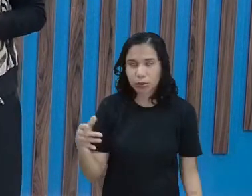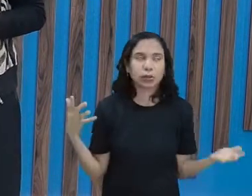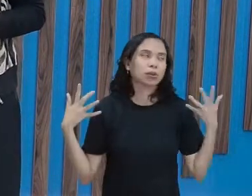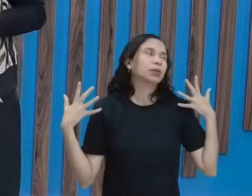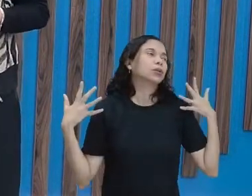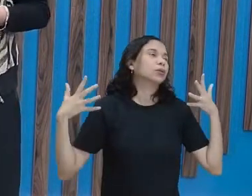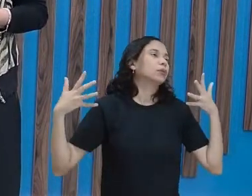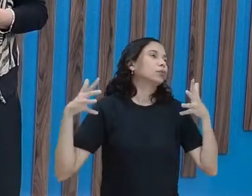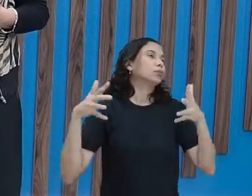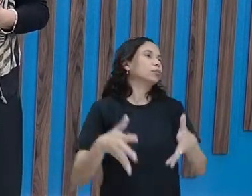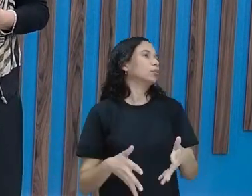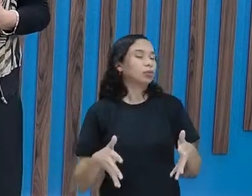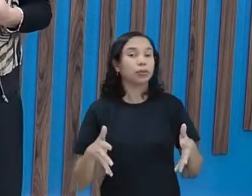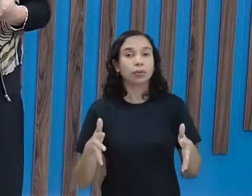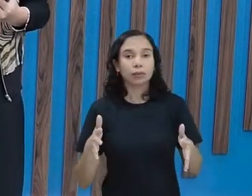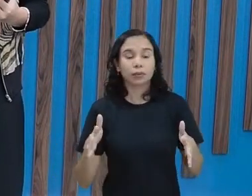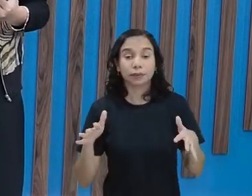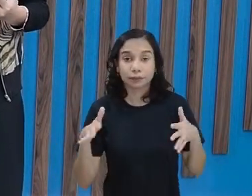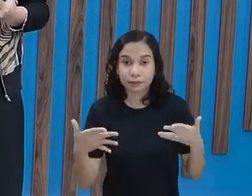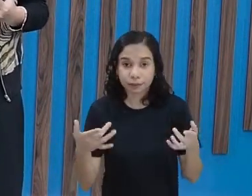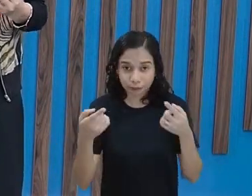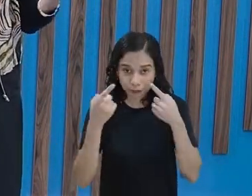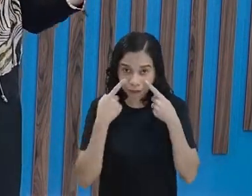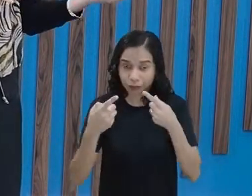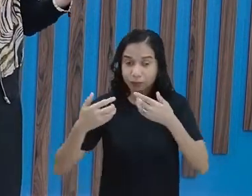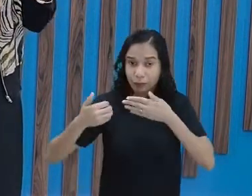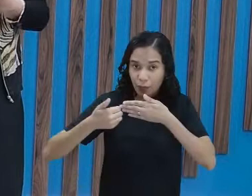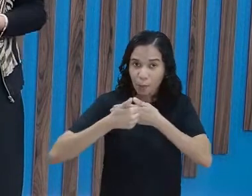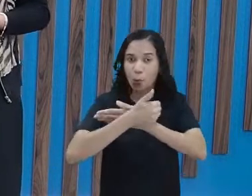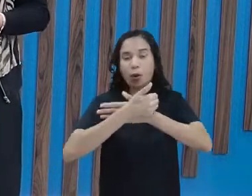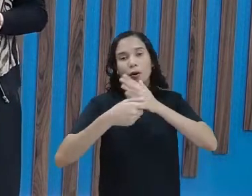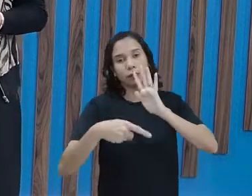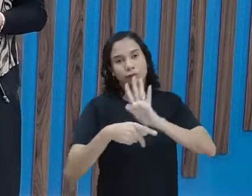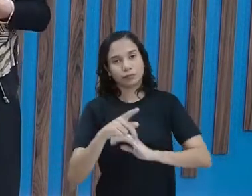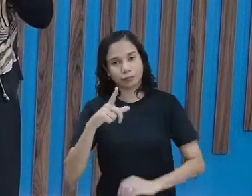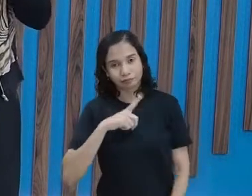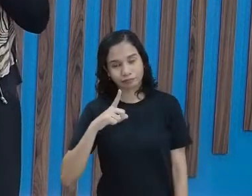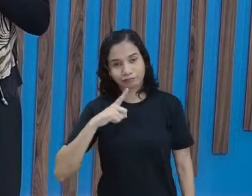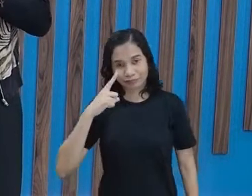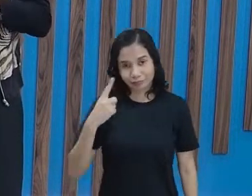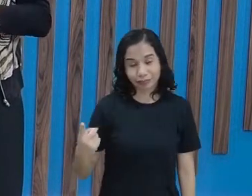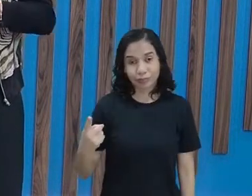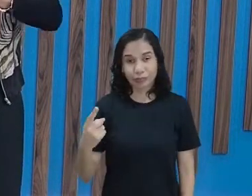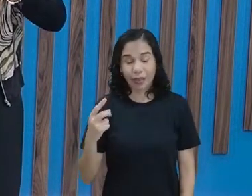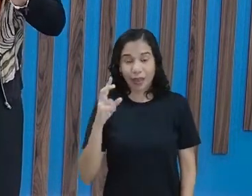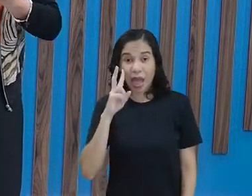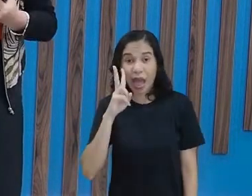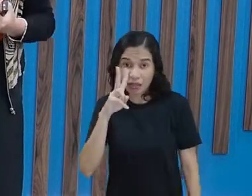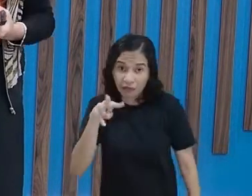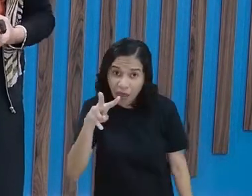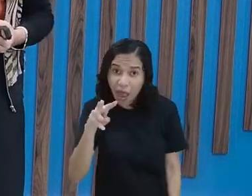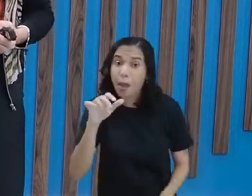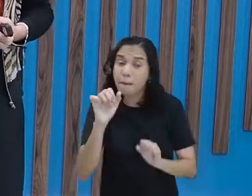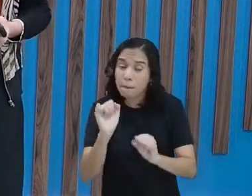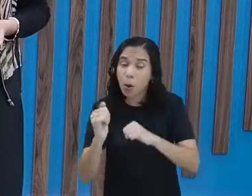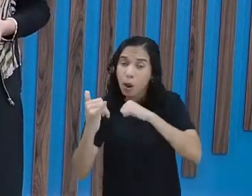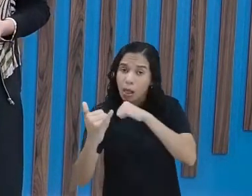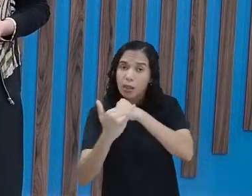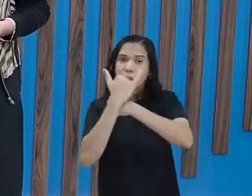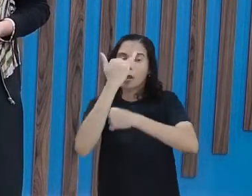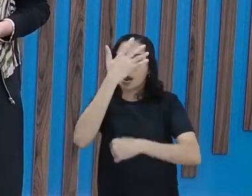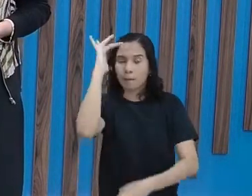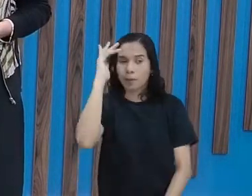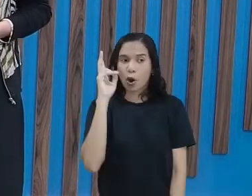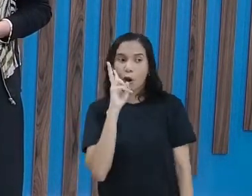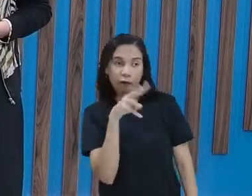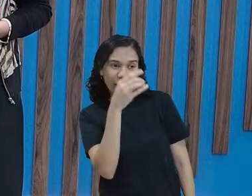chata. Então, olha só a lição de moral que essa história traz pra gente. As aparências enganam. Quem vê